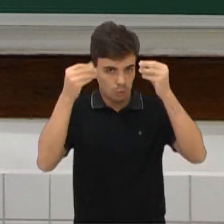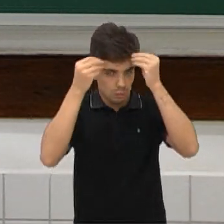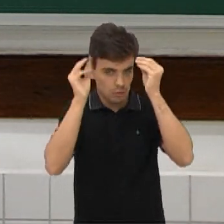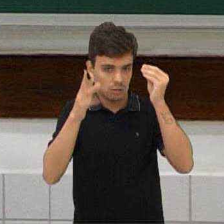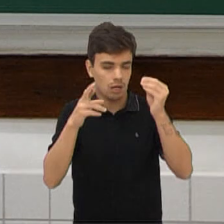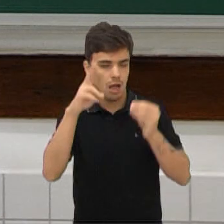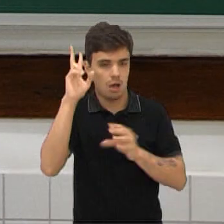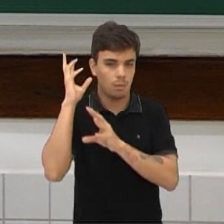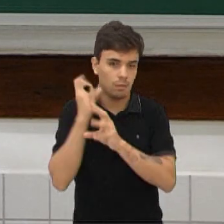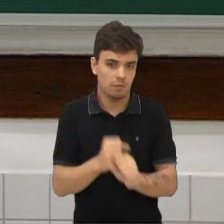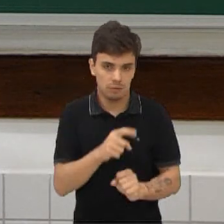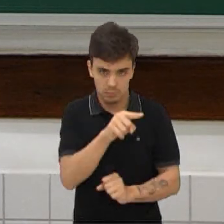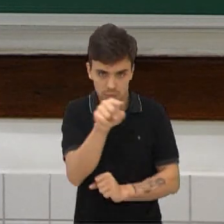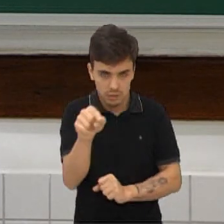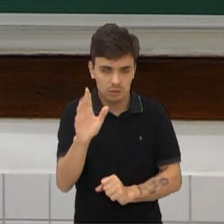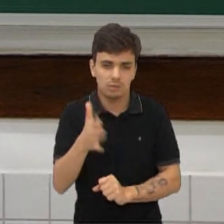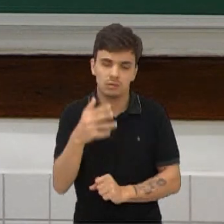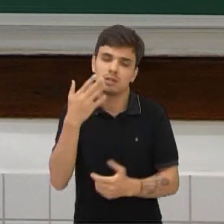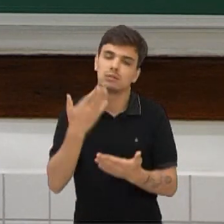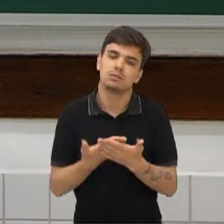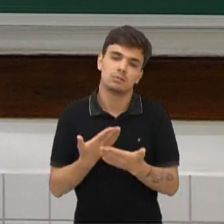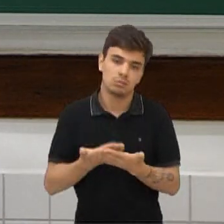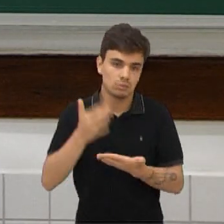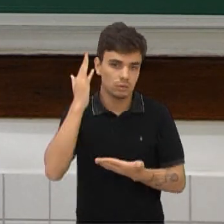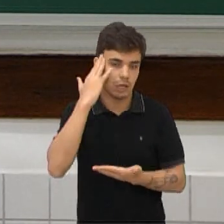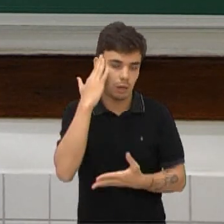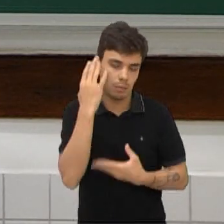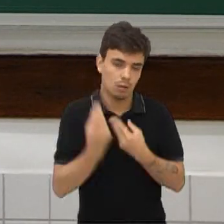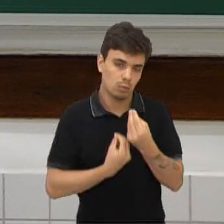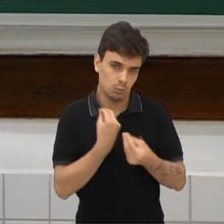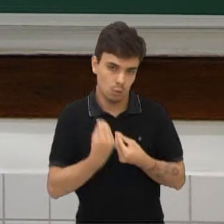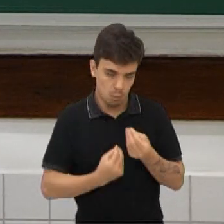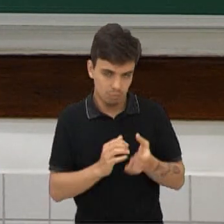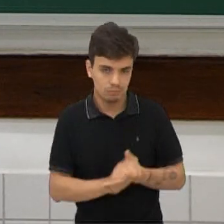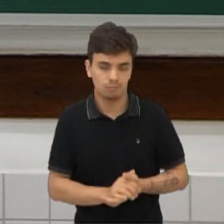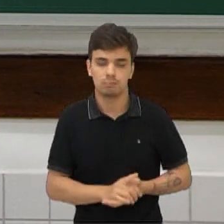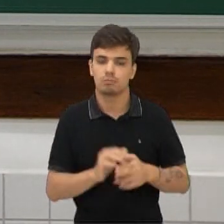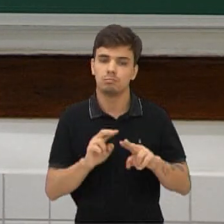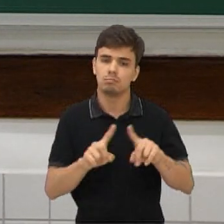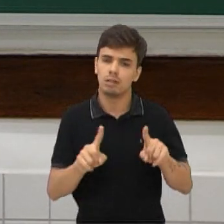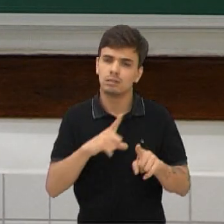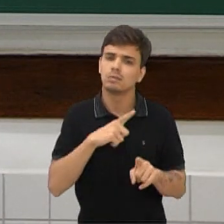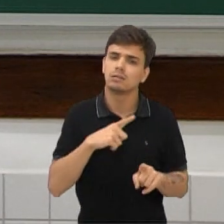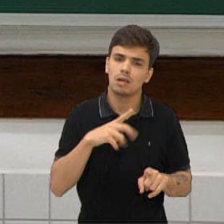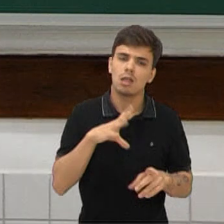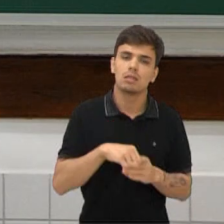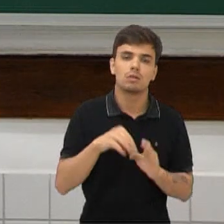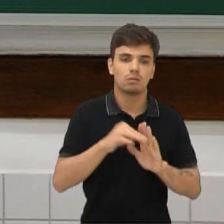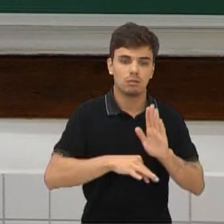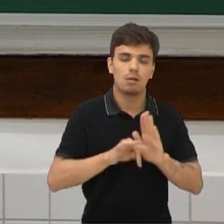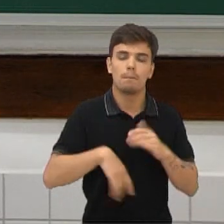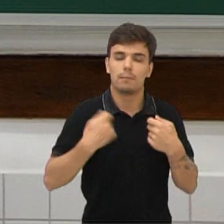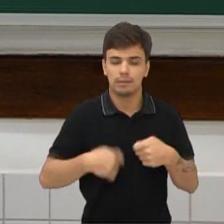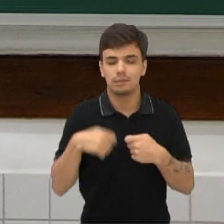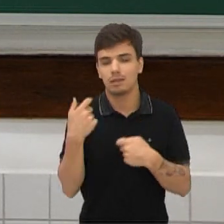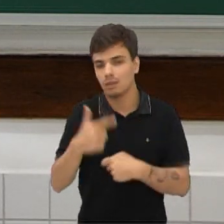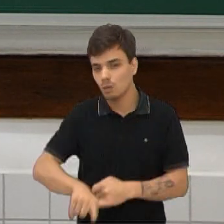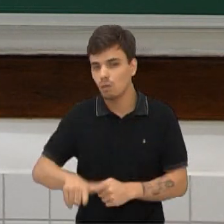uma revisão para vocês, porque vocês já sabem muito bem, mas sempre que a gente vê no texto, vale a pena a gente